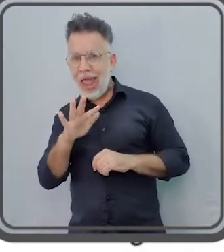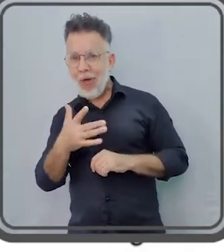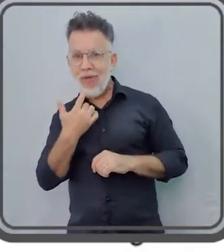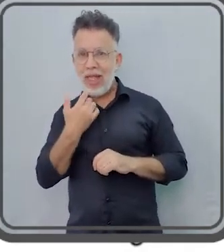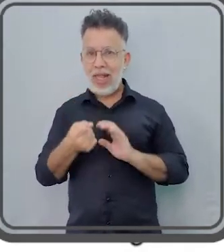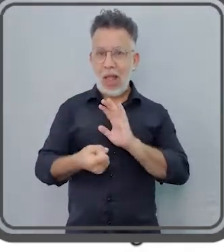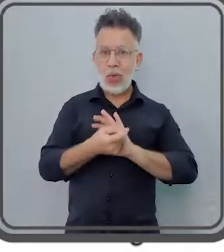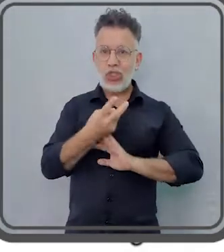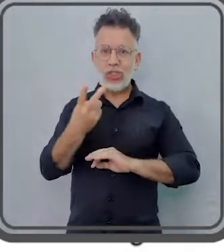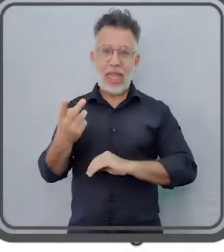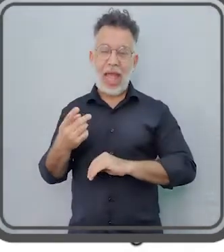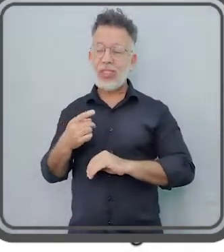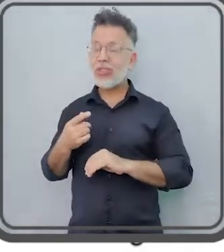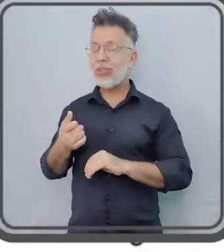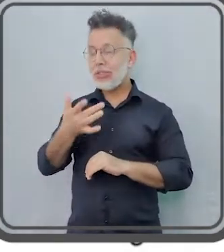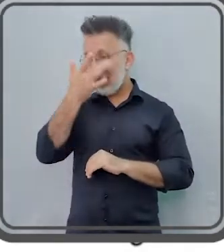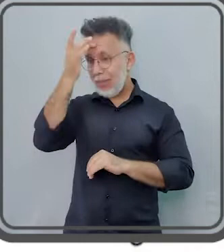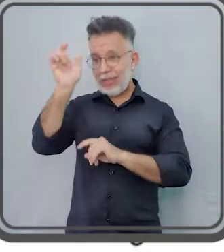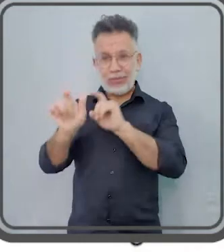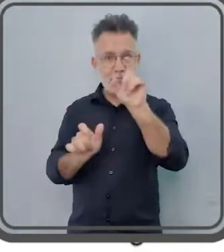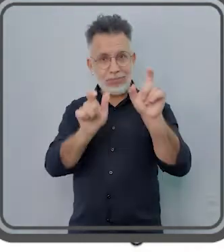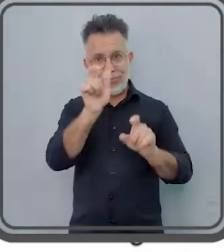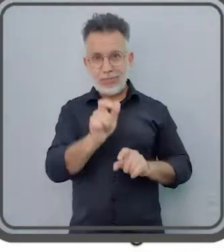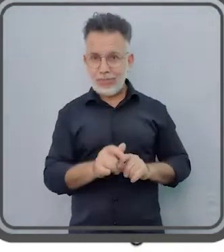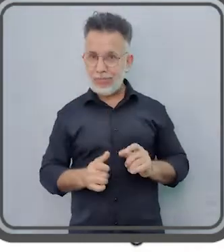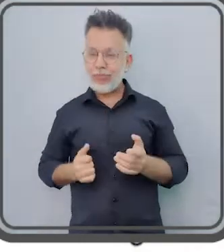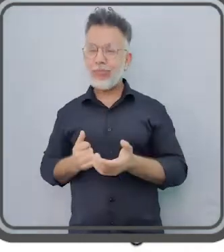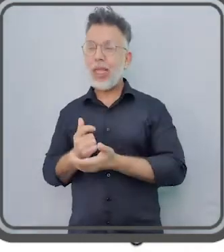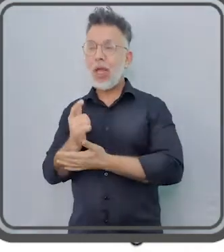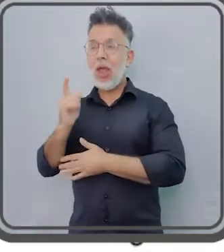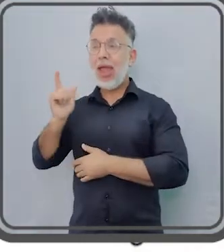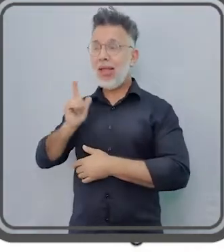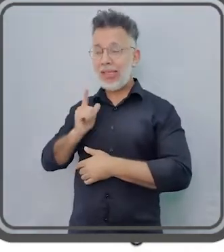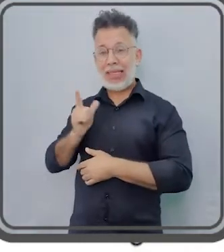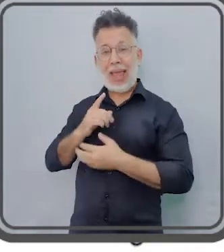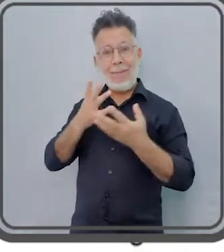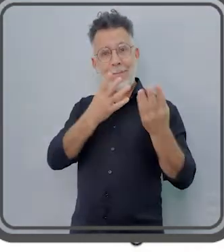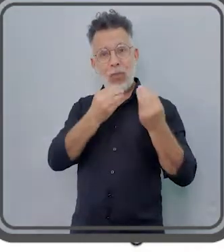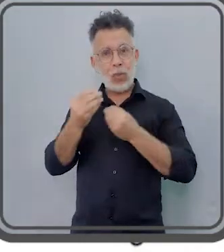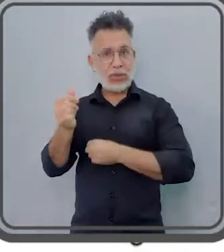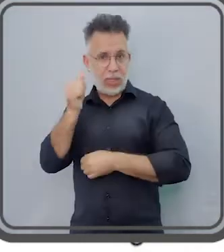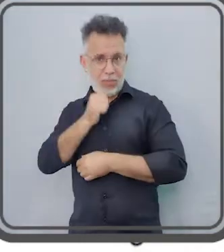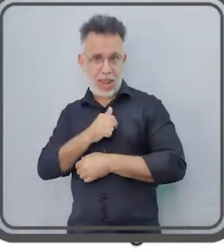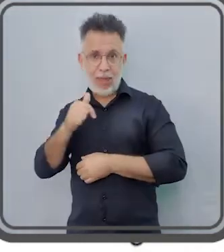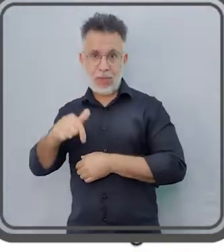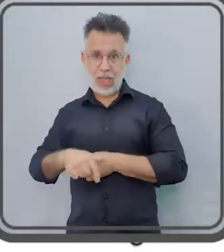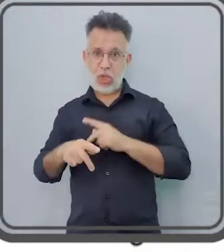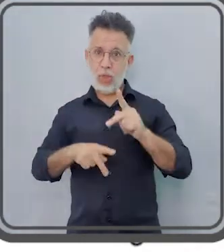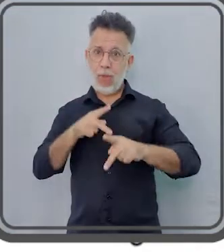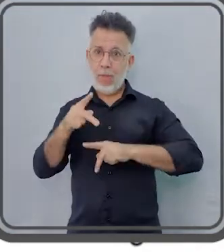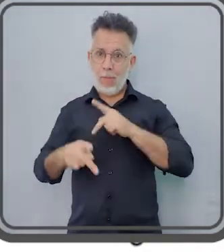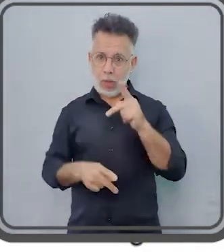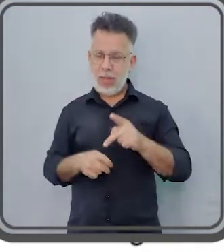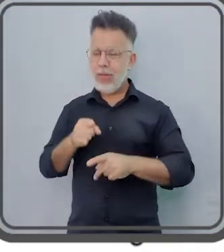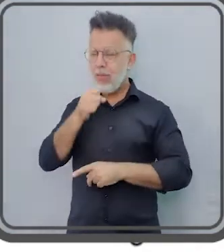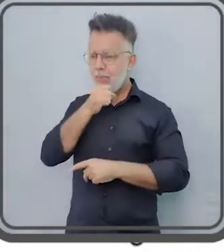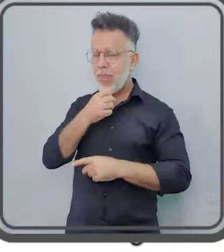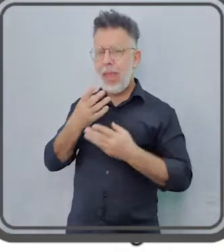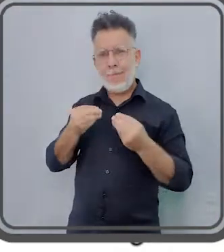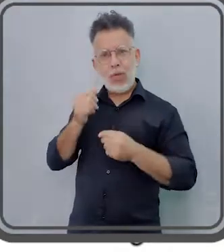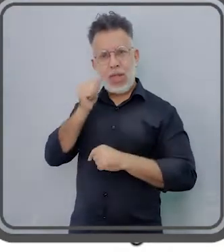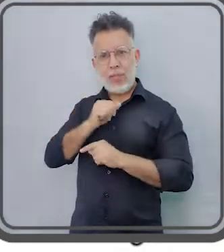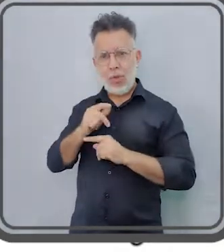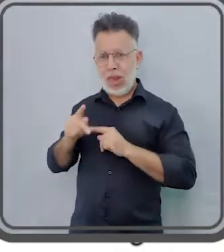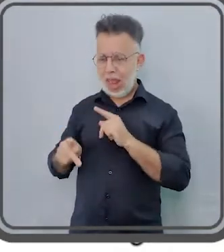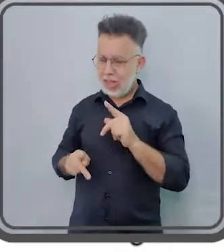pesquisas que foi se moldando muito. A gente descobriu, por exemplo, que existem muitas mulheres, e cabe falar aqui que nós somos uma população que envelhece, né? Mas que muitas